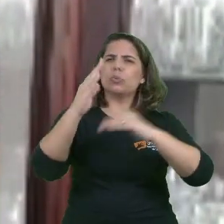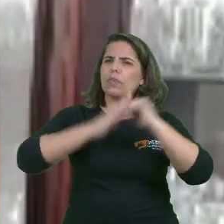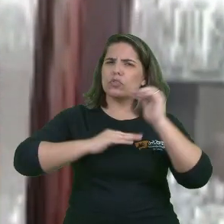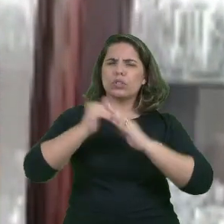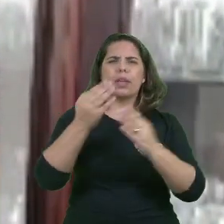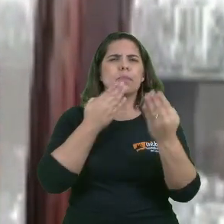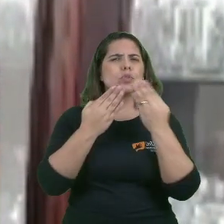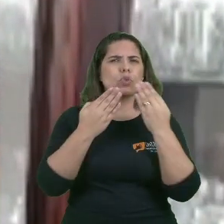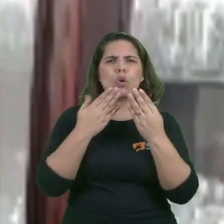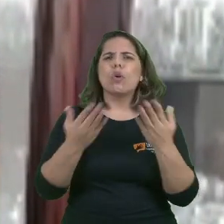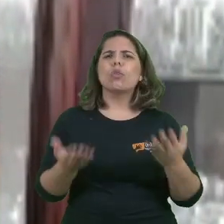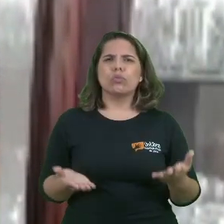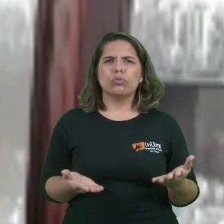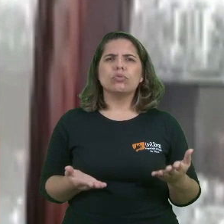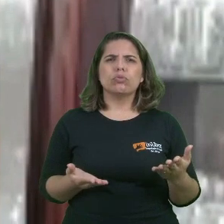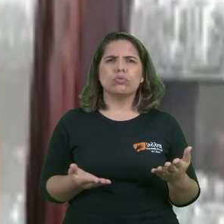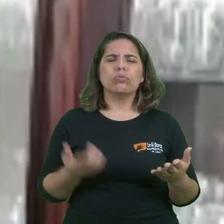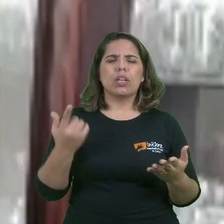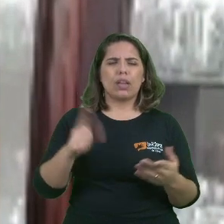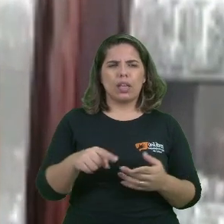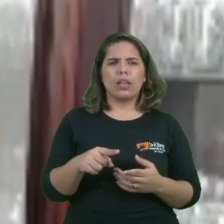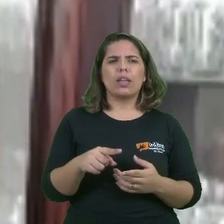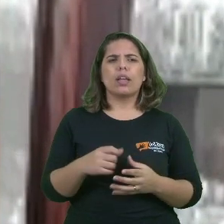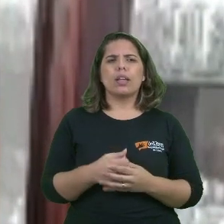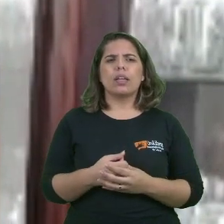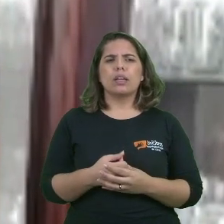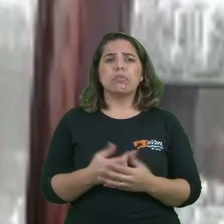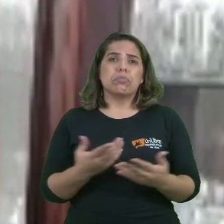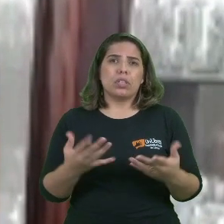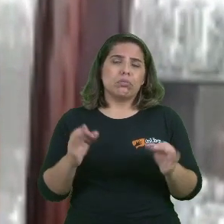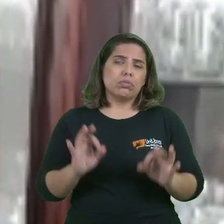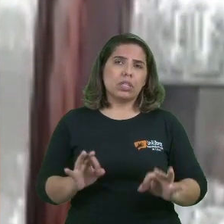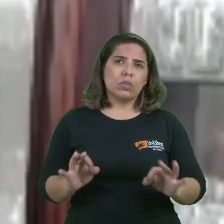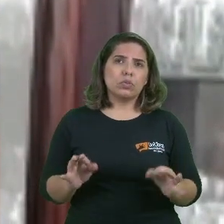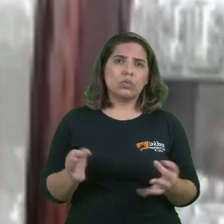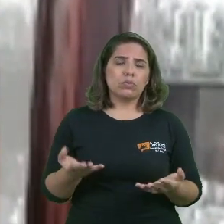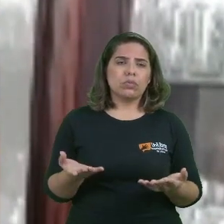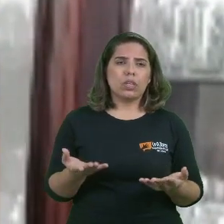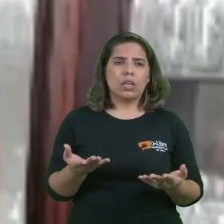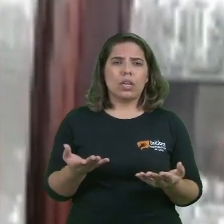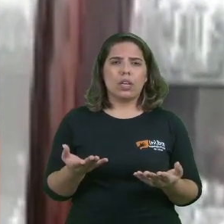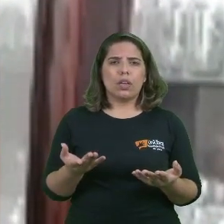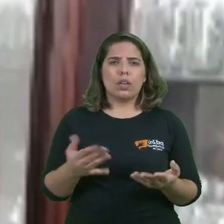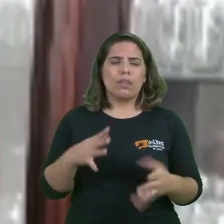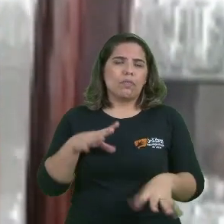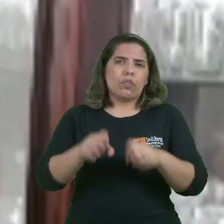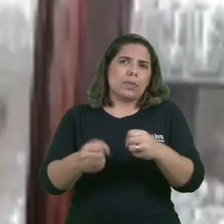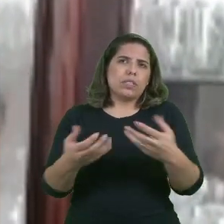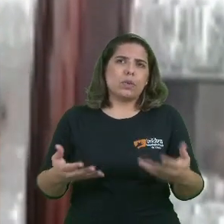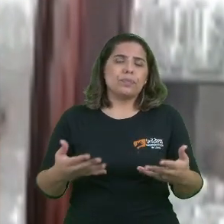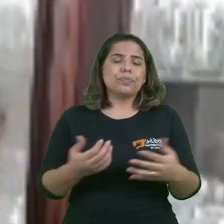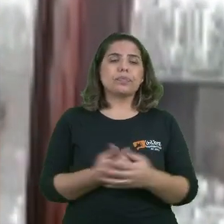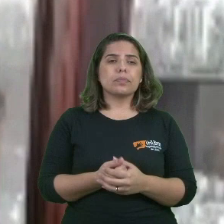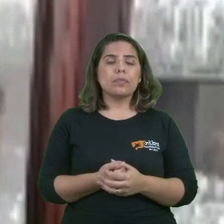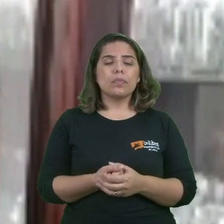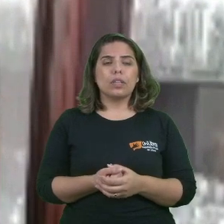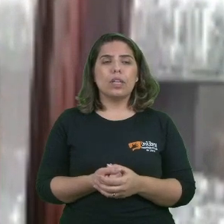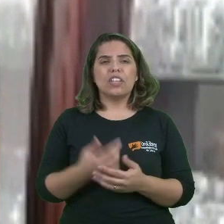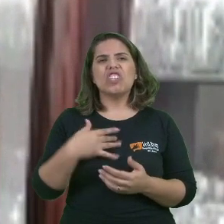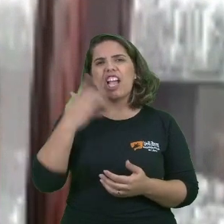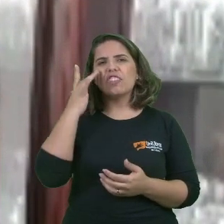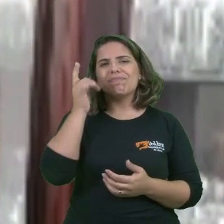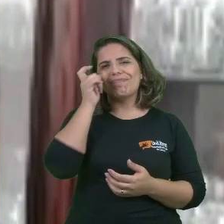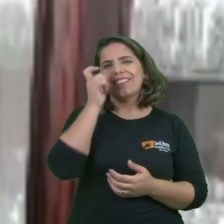aqui na verdade ela quer ser um biólogo então a gente até